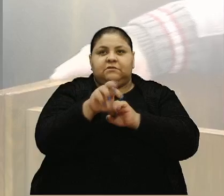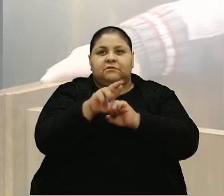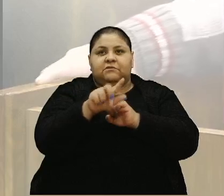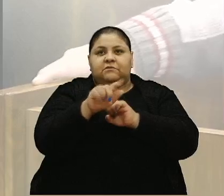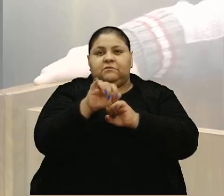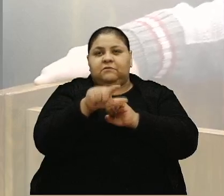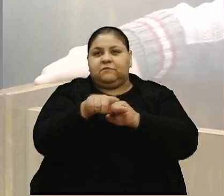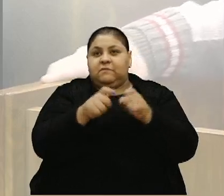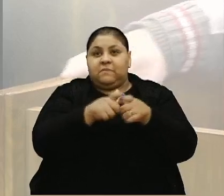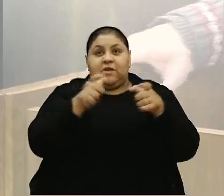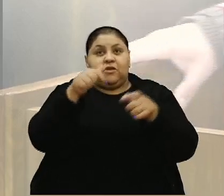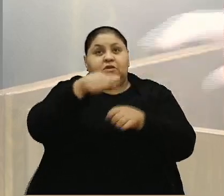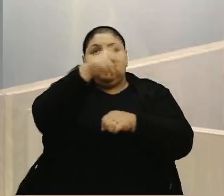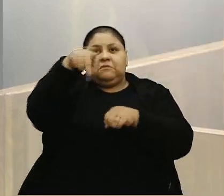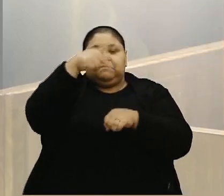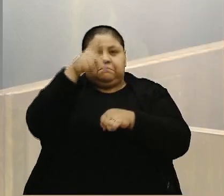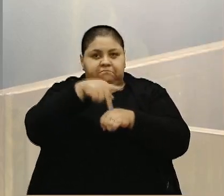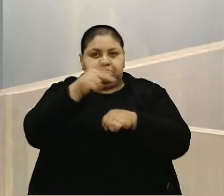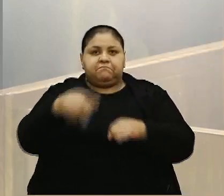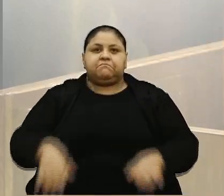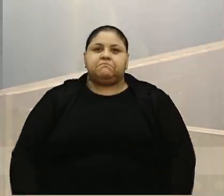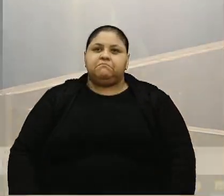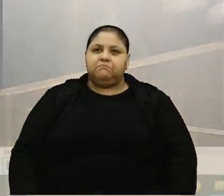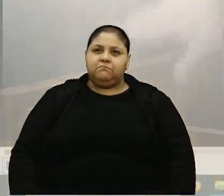hoje do nosso país. Por gentileza.